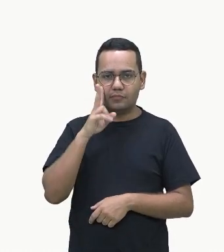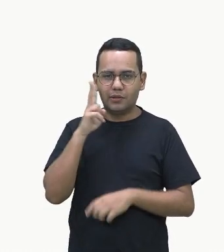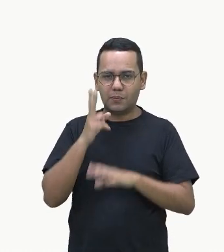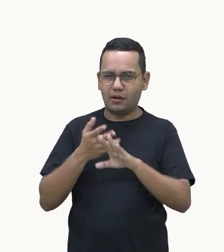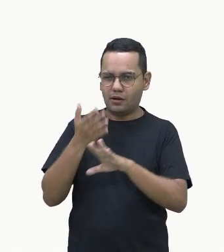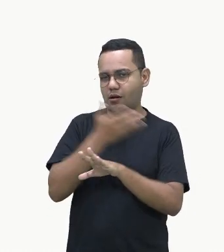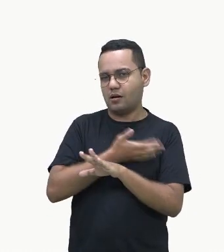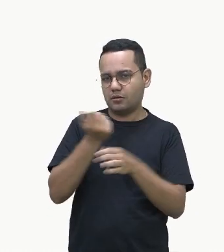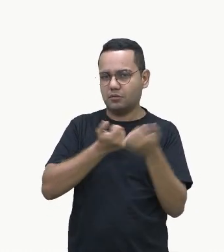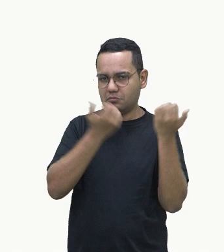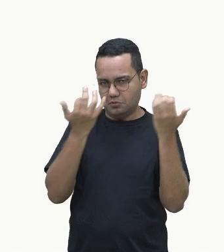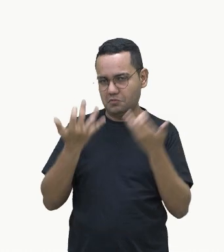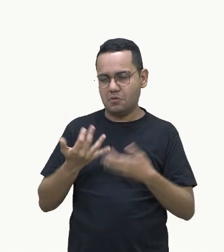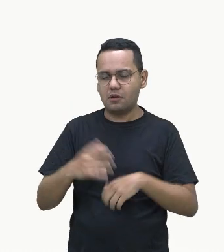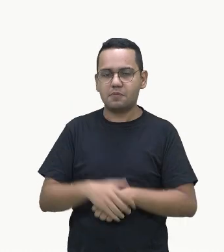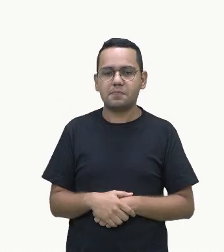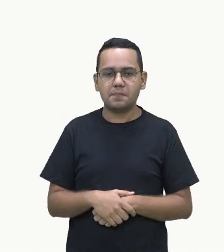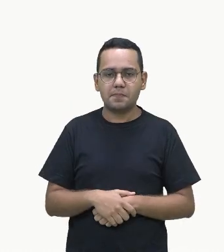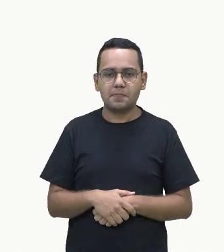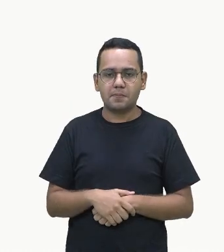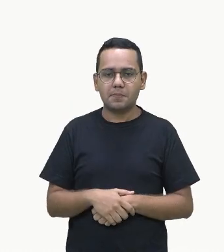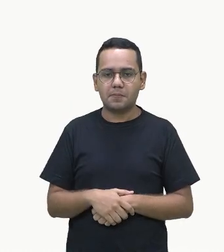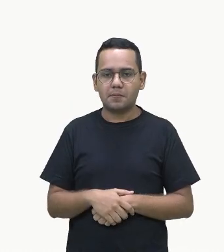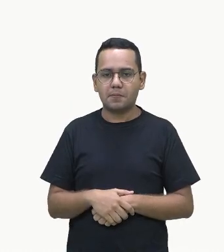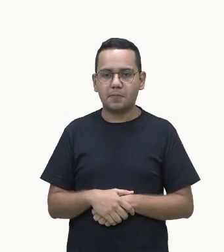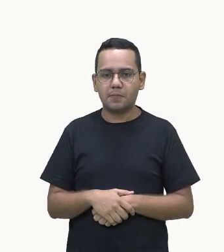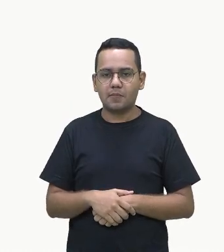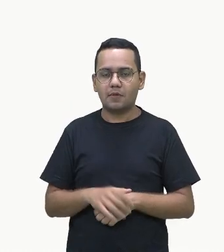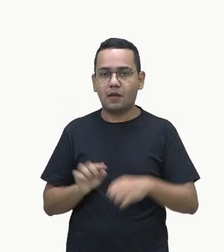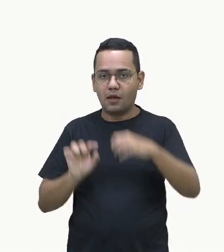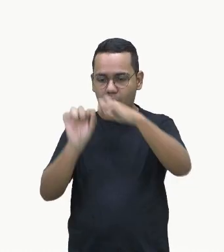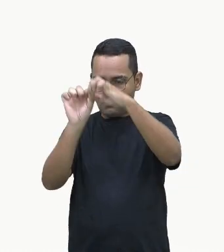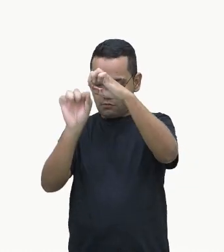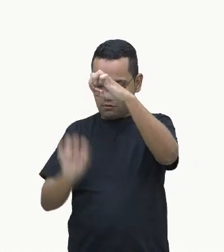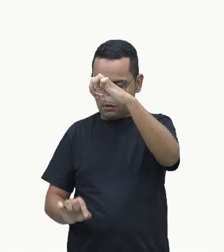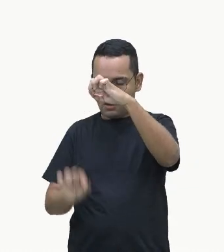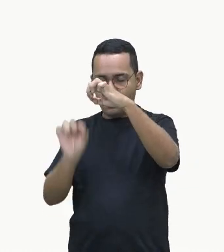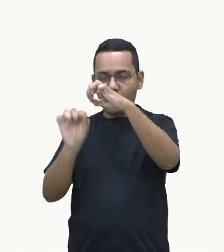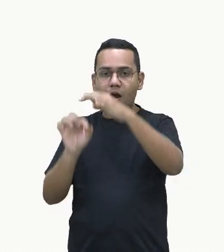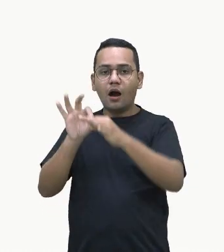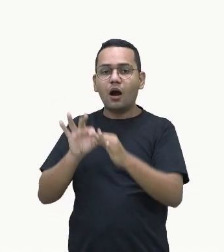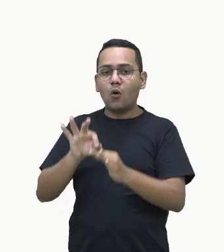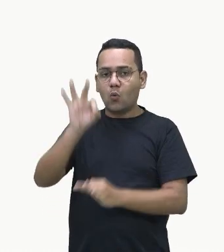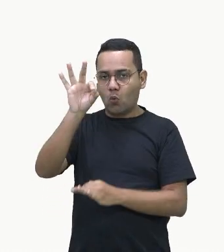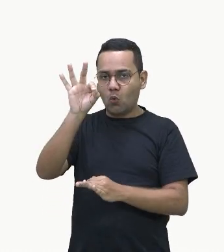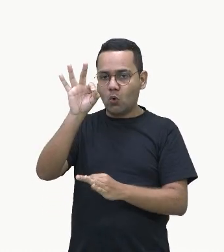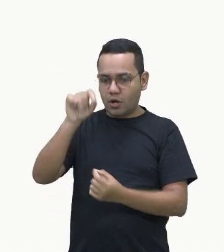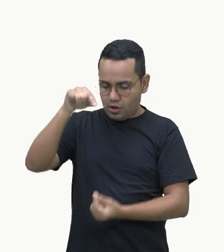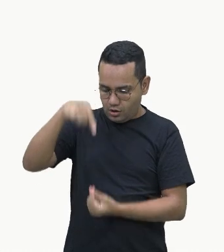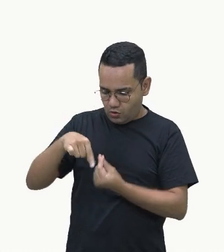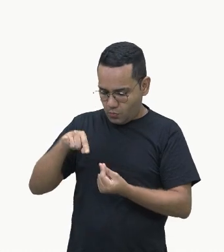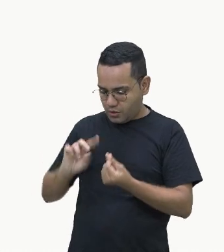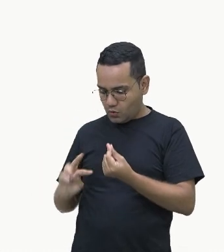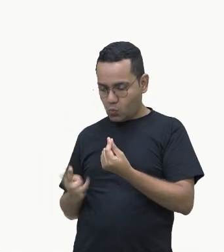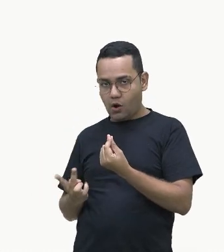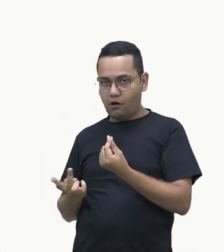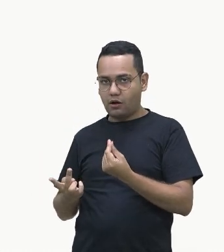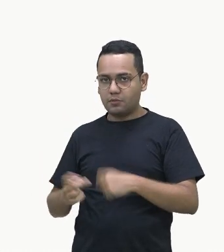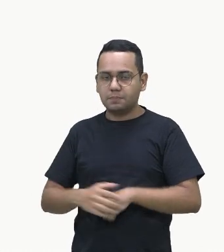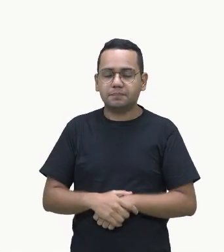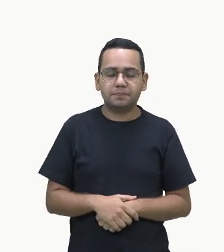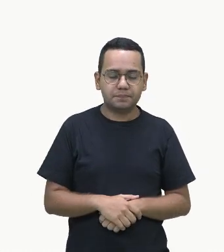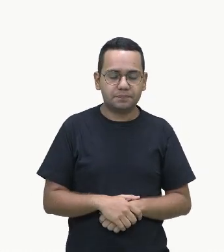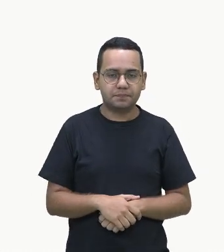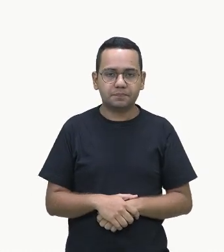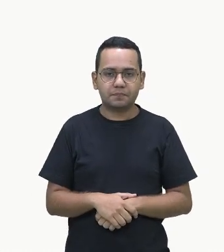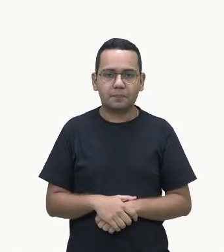aqui no estudo da nossa imagem, esta aqui é a altura relativa à hipotenusa. E o que é que se percebe? Quando